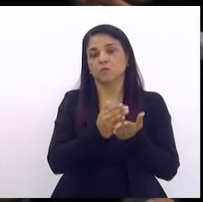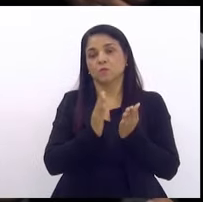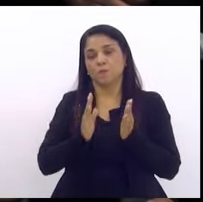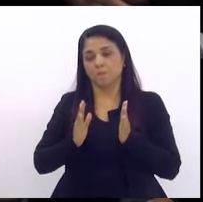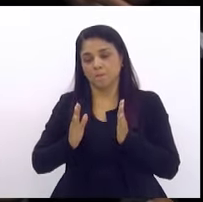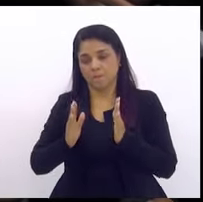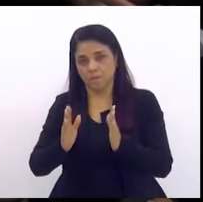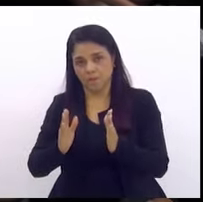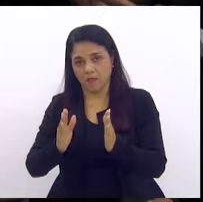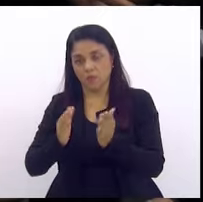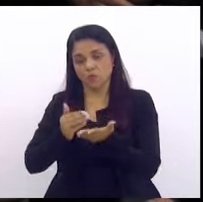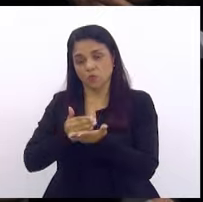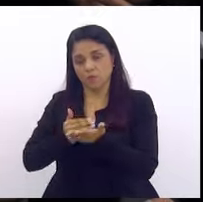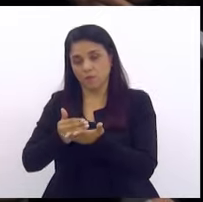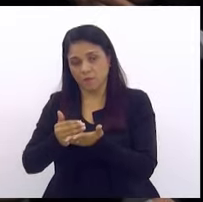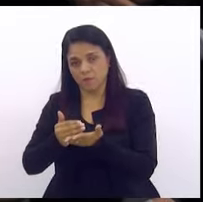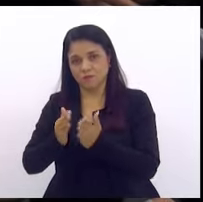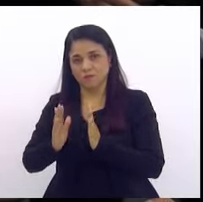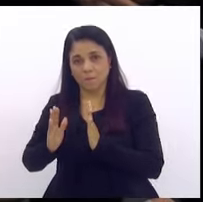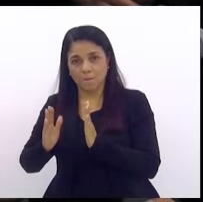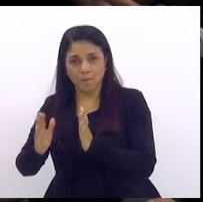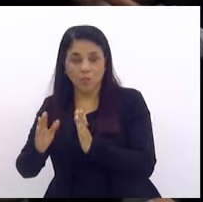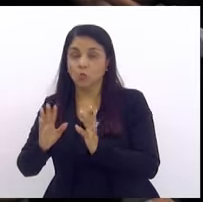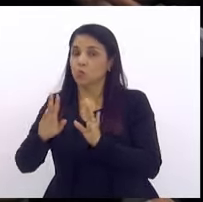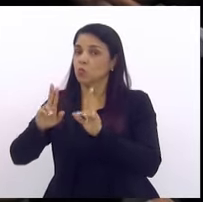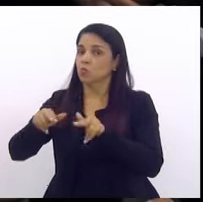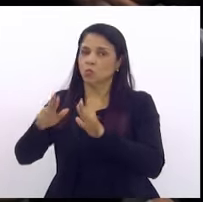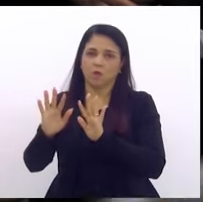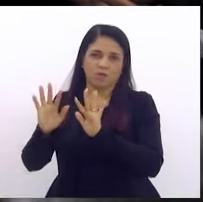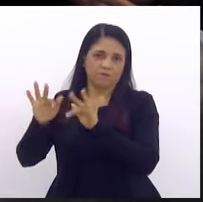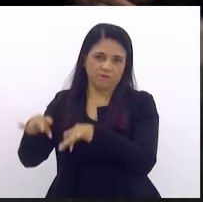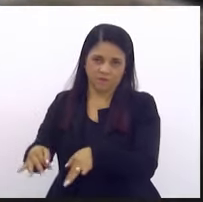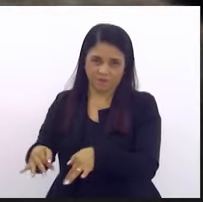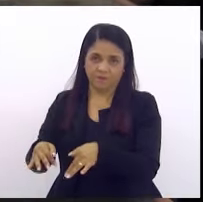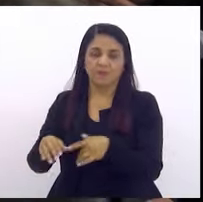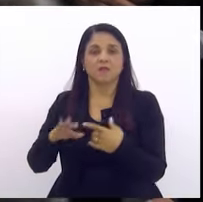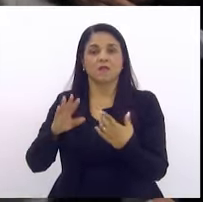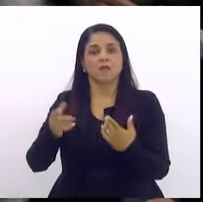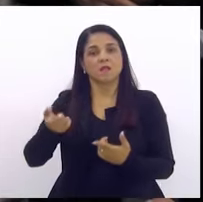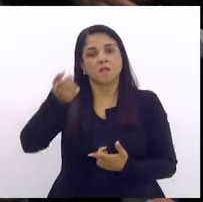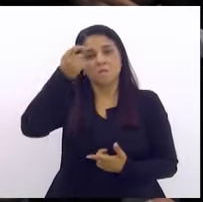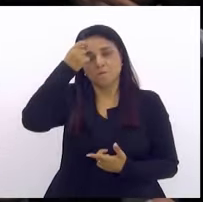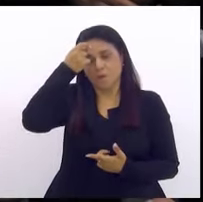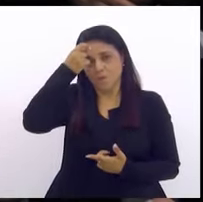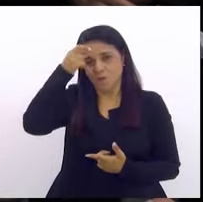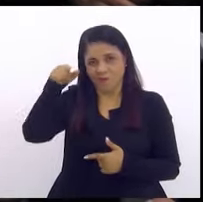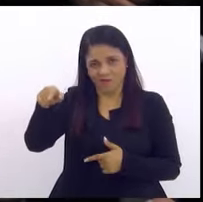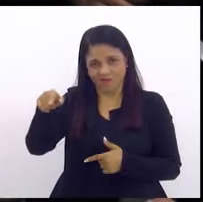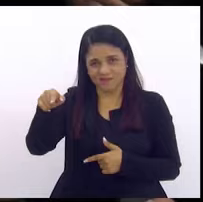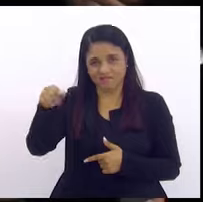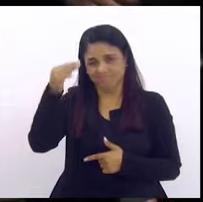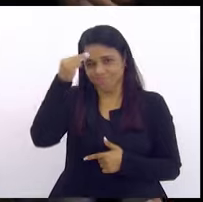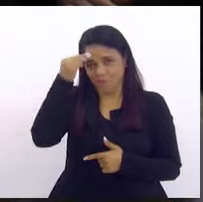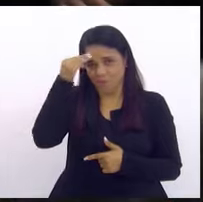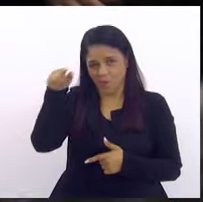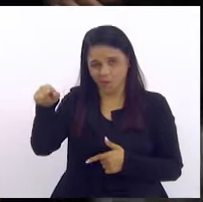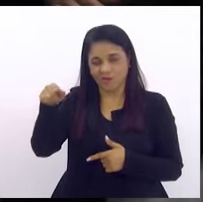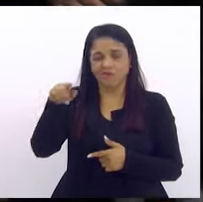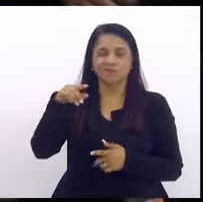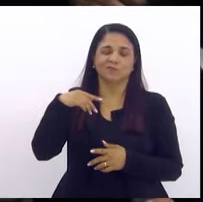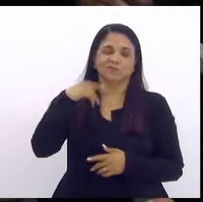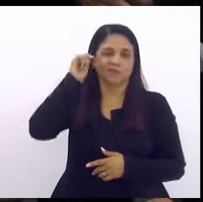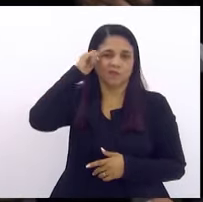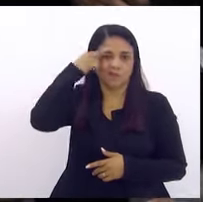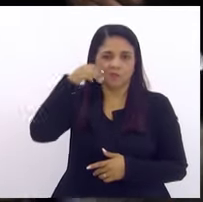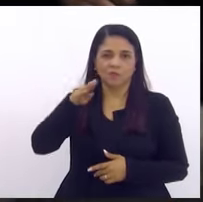meio, início, nunca o fim. Então, em memória também do Nego Bispo, solicito um minuto de silêncio. Muito